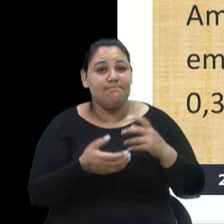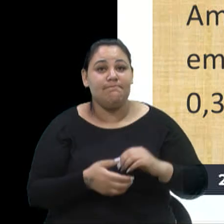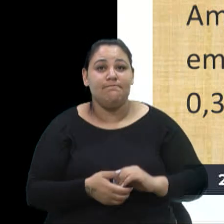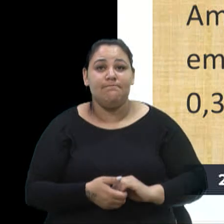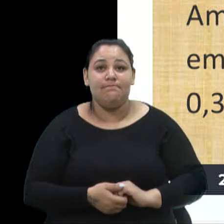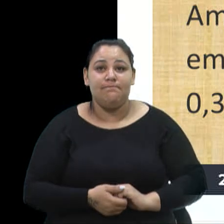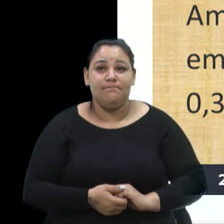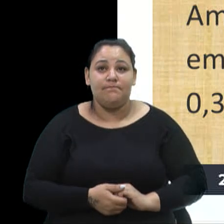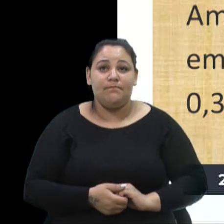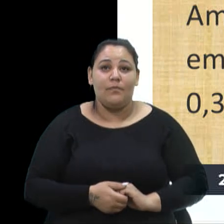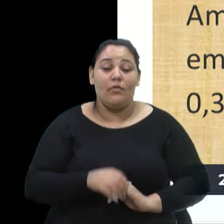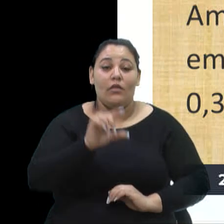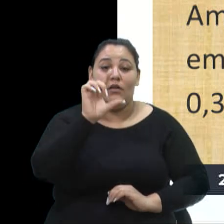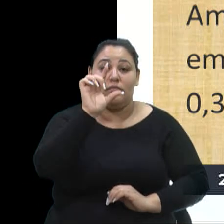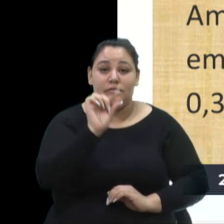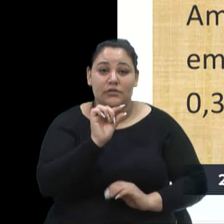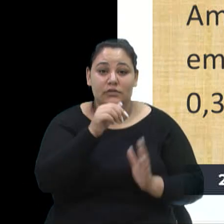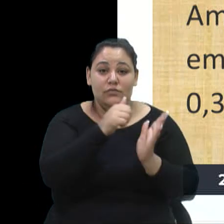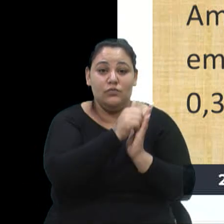A redução de multas.